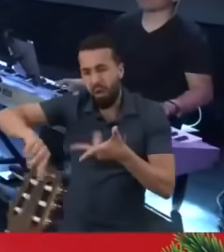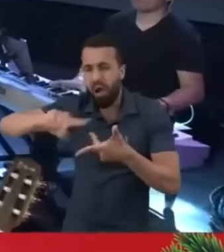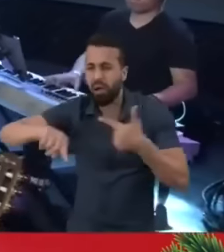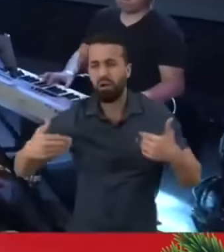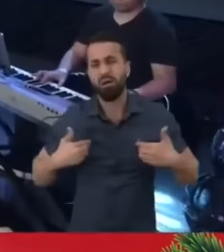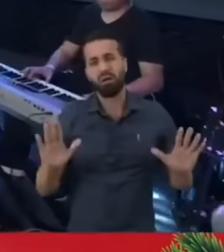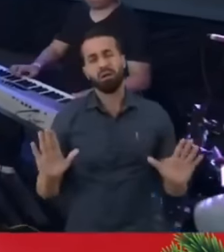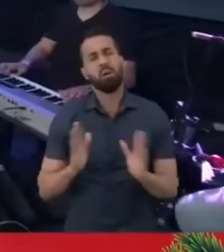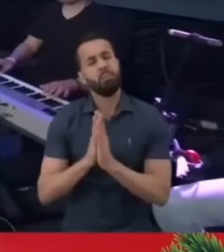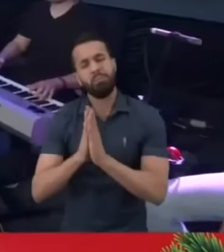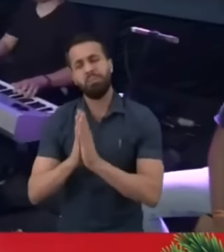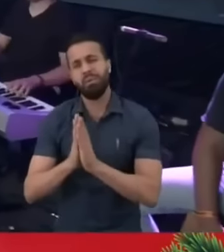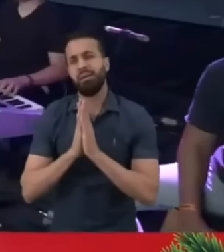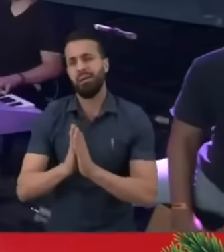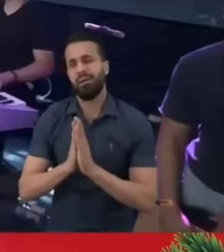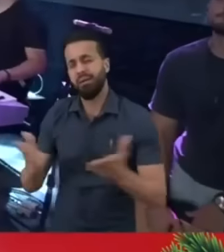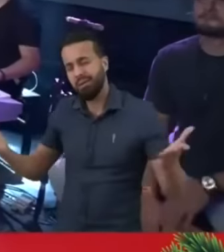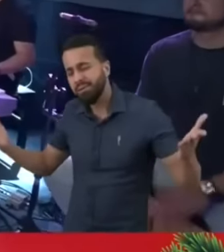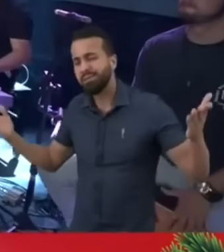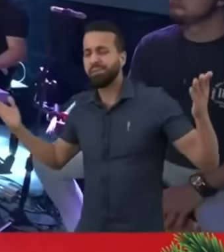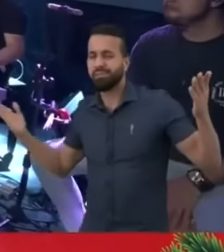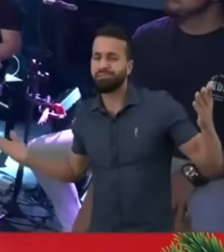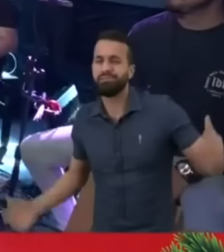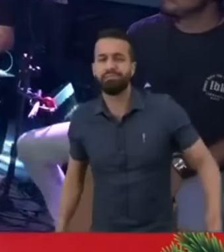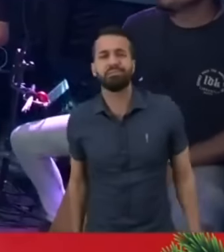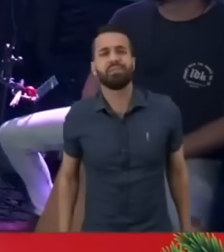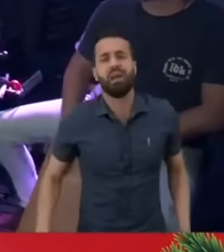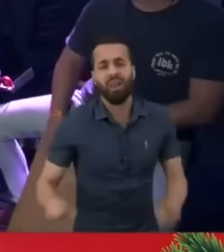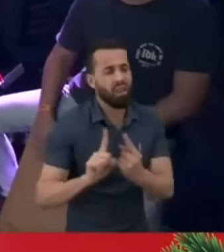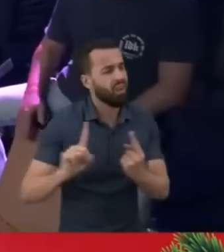Tudo aconteceu aqui com essa música.